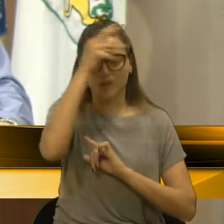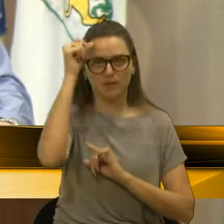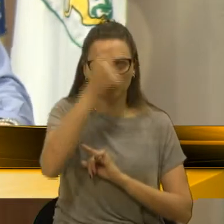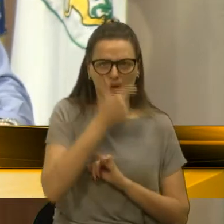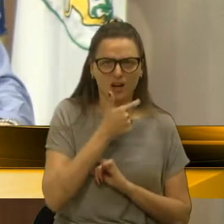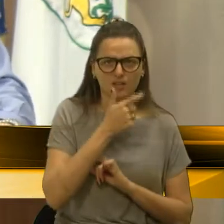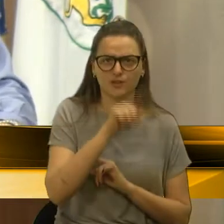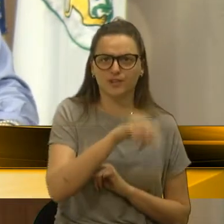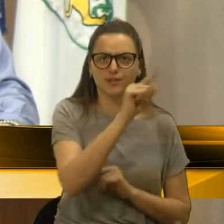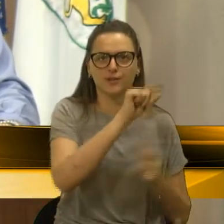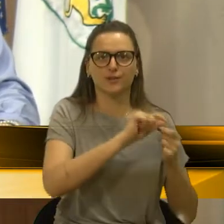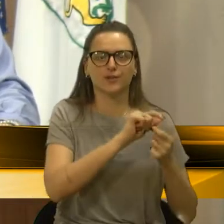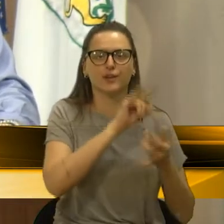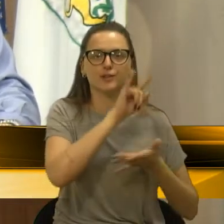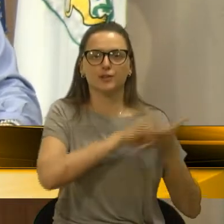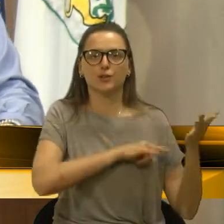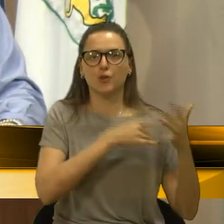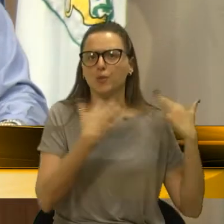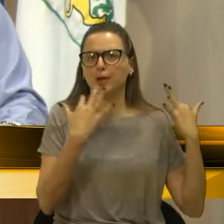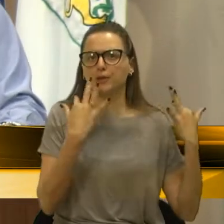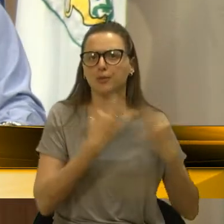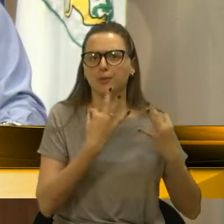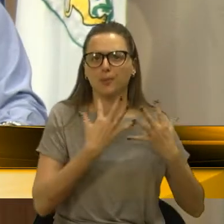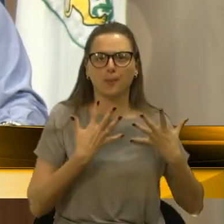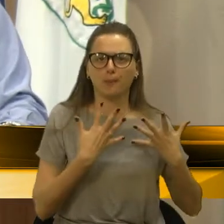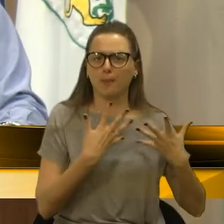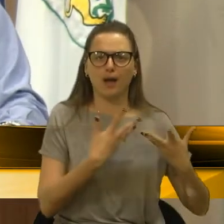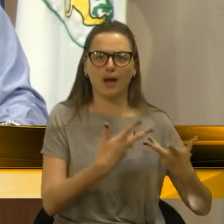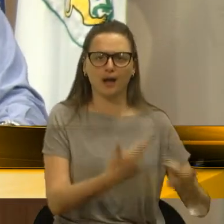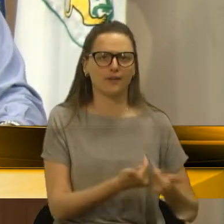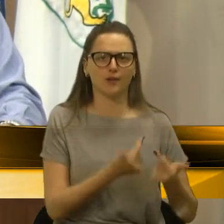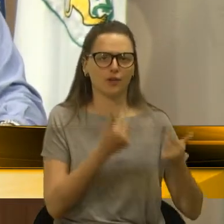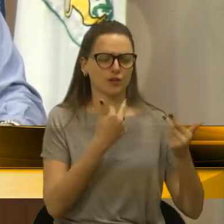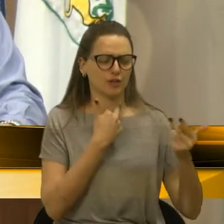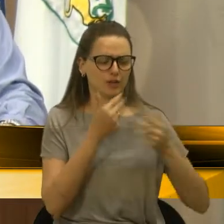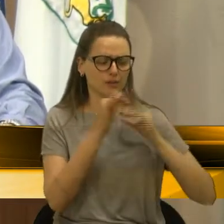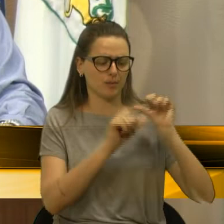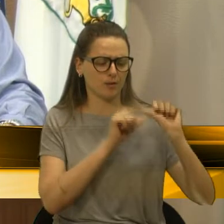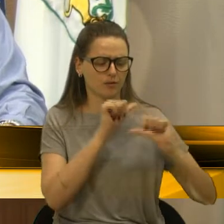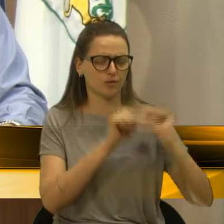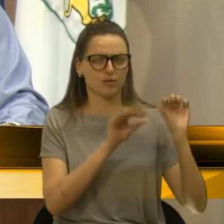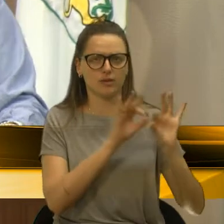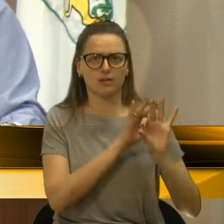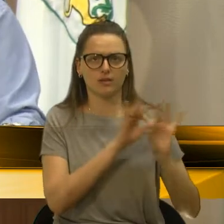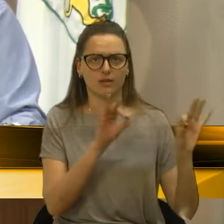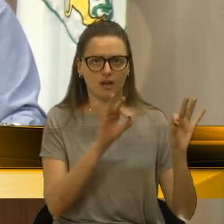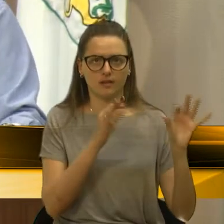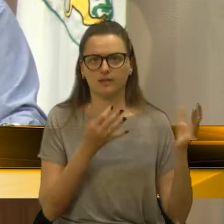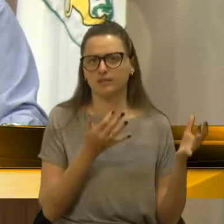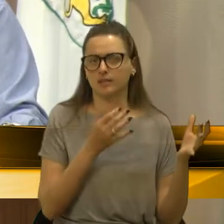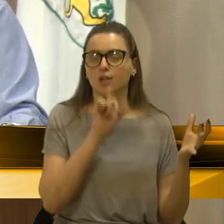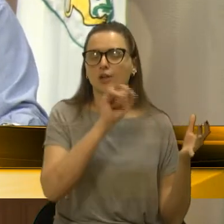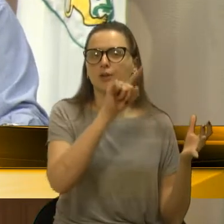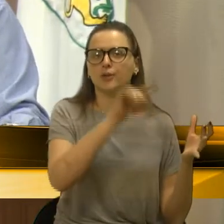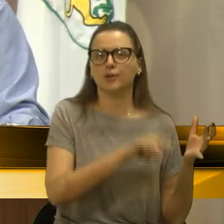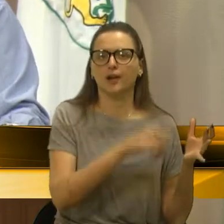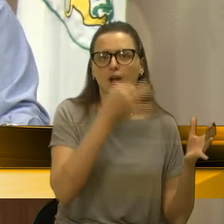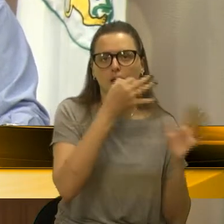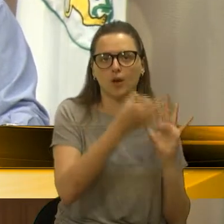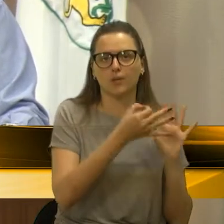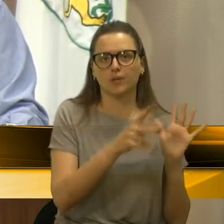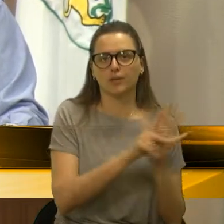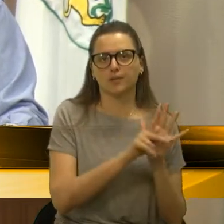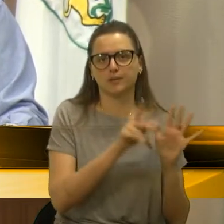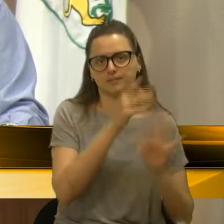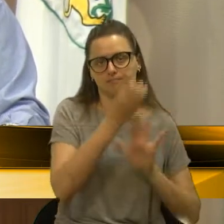produto perfeito, né? Produto perfeito, intocável, né? Do ponto de vista do que foi produzido pela